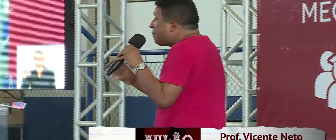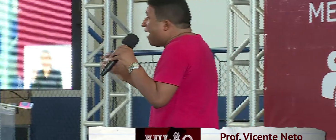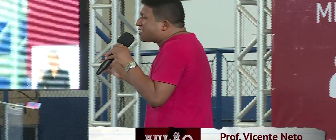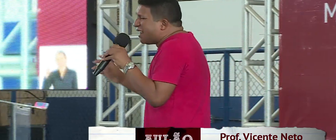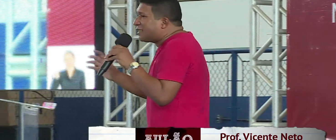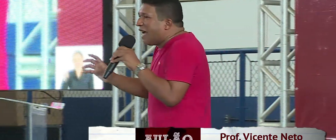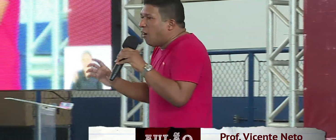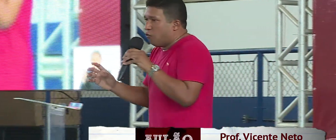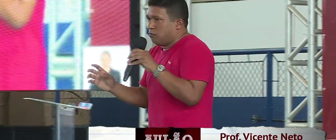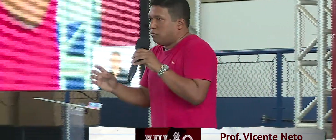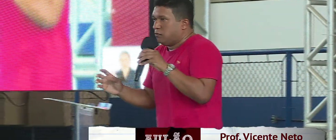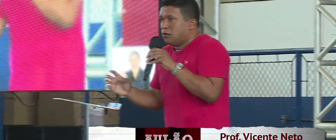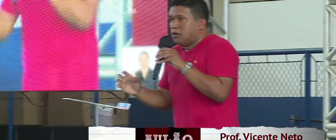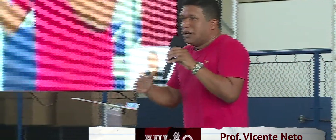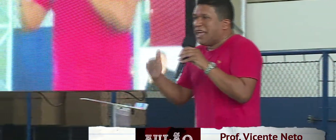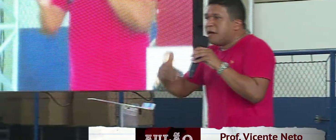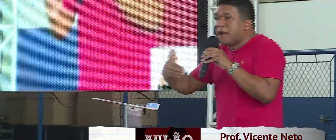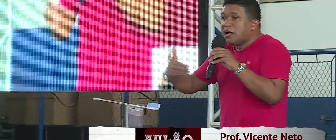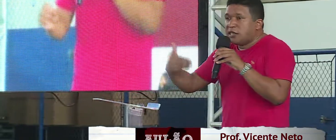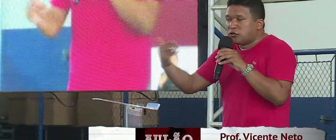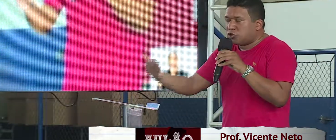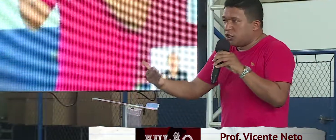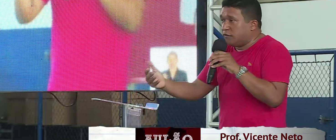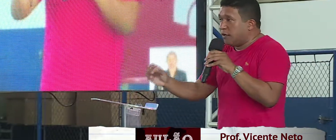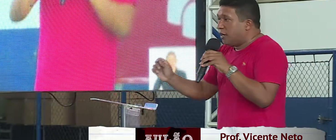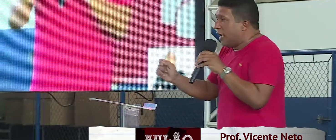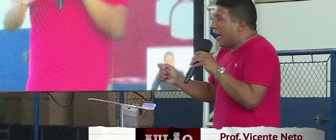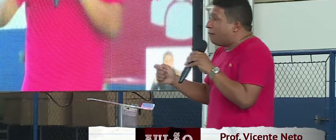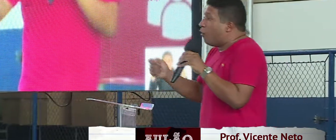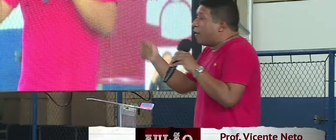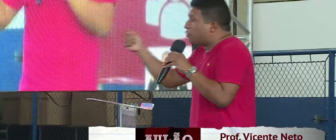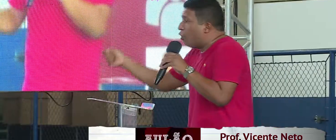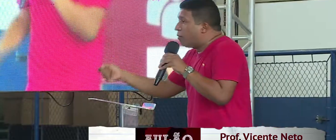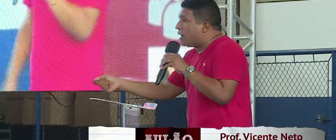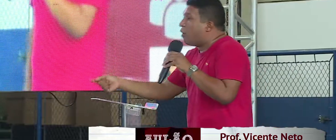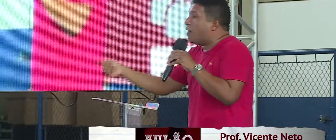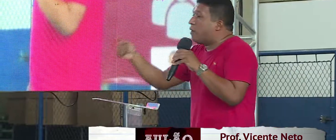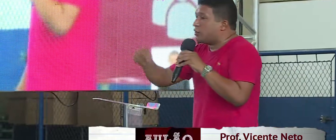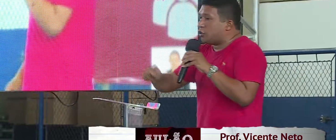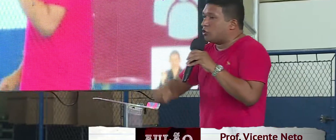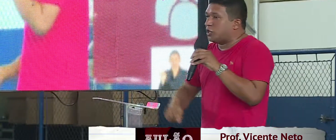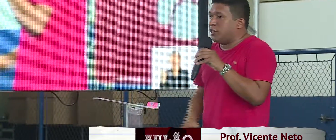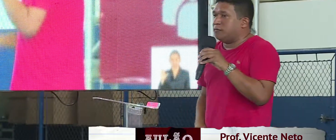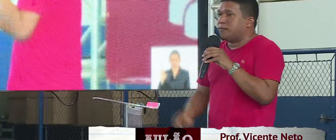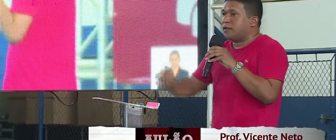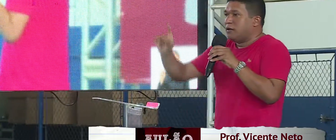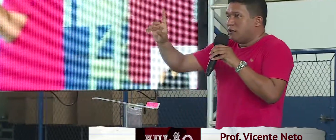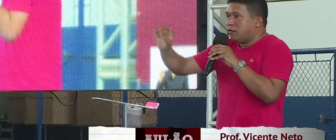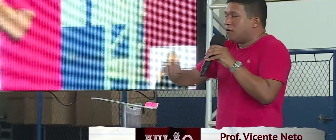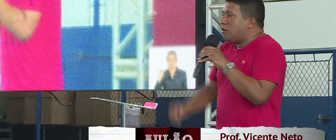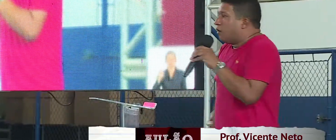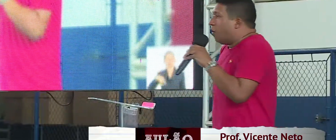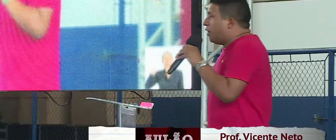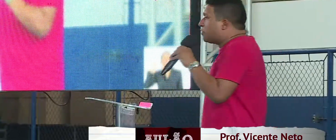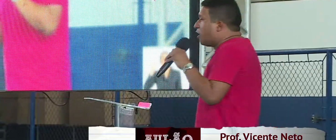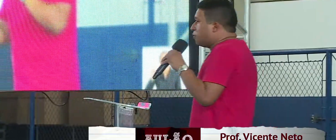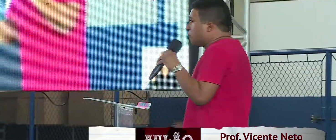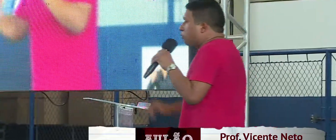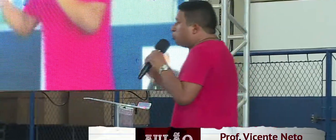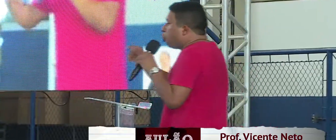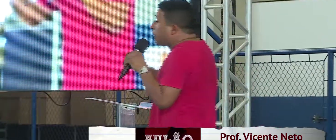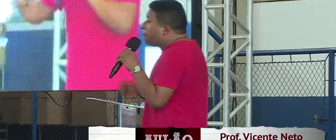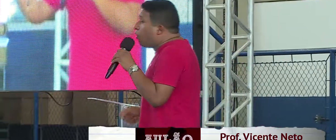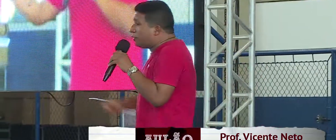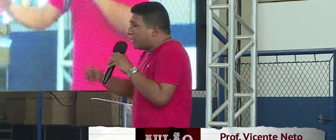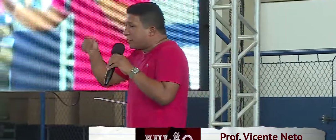quem é mais letal? Quem é mais destrutiva? A bomba atômica ou a bomba de hidrogênio? Olha só,